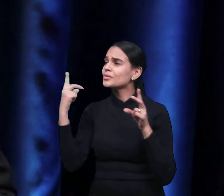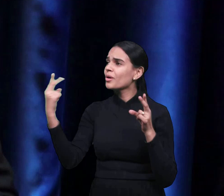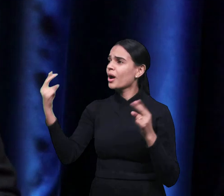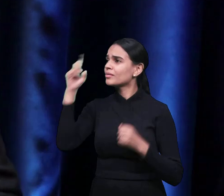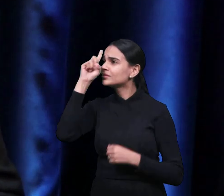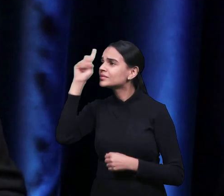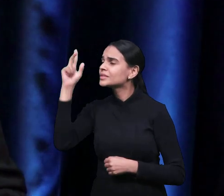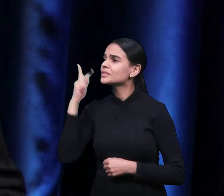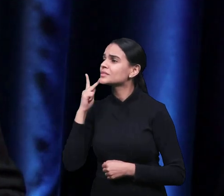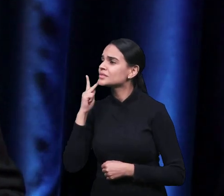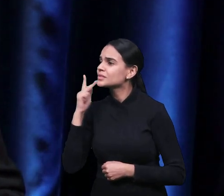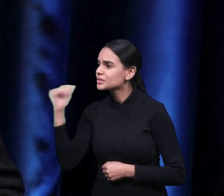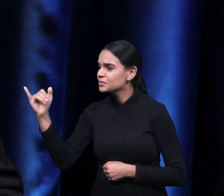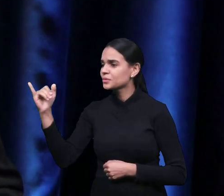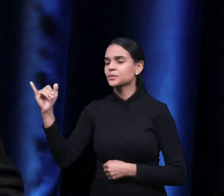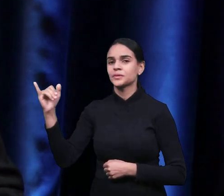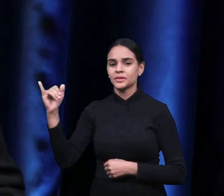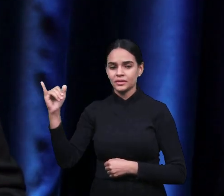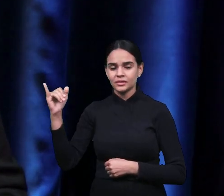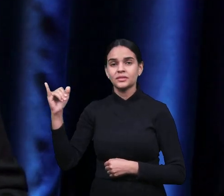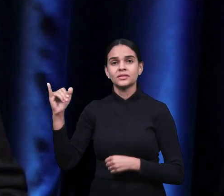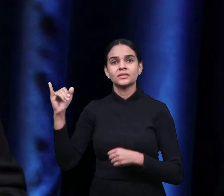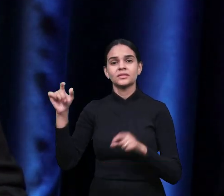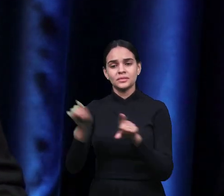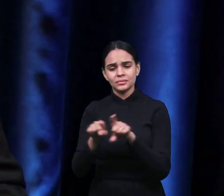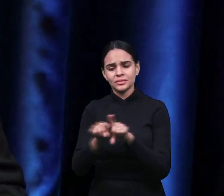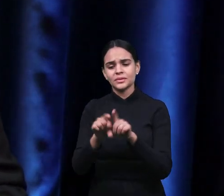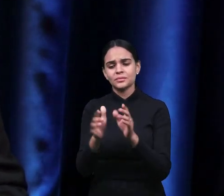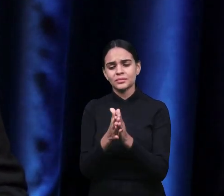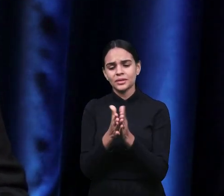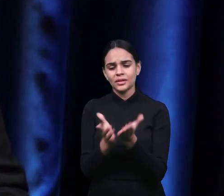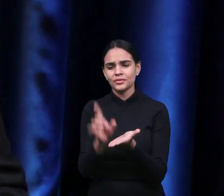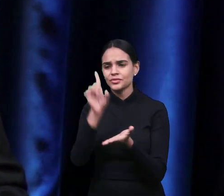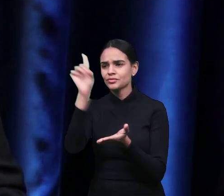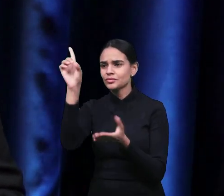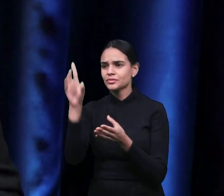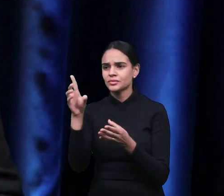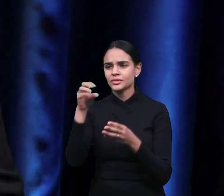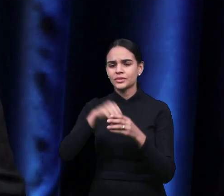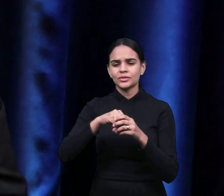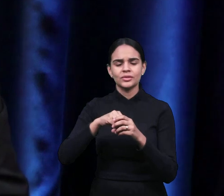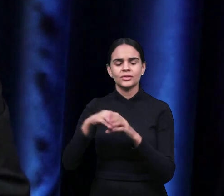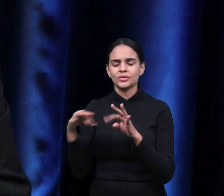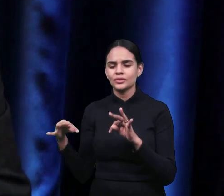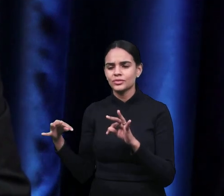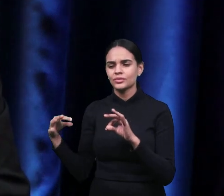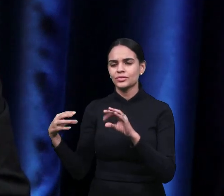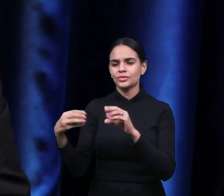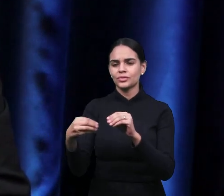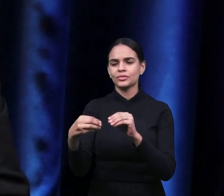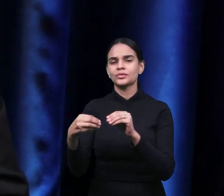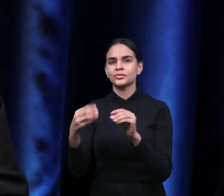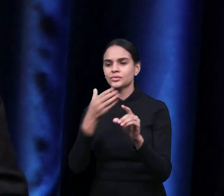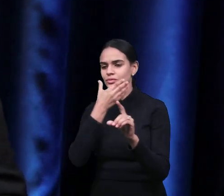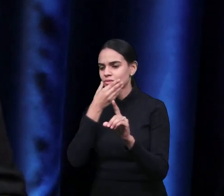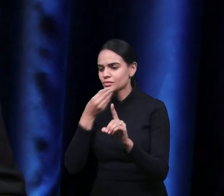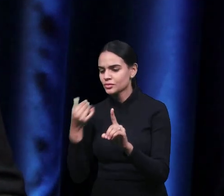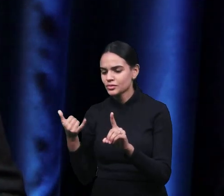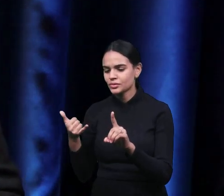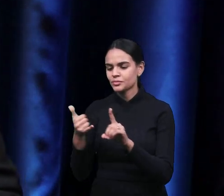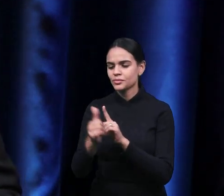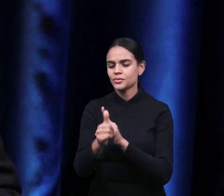na Bíblia, em todos, nos profetas, em muitos momentos, o pai